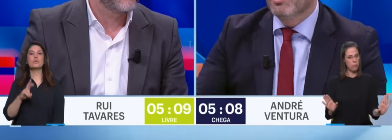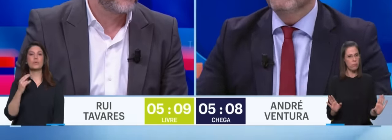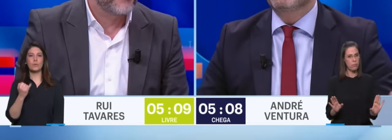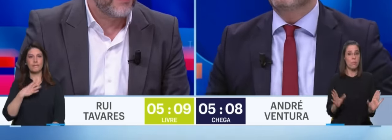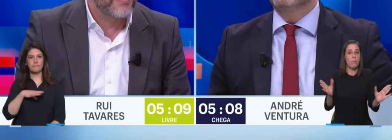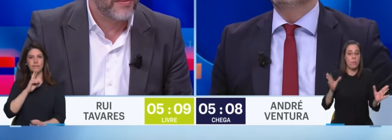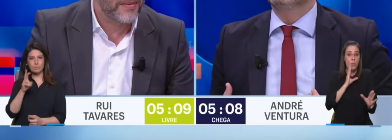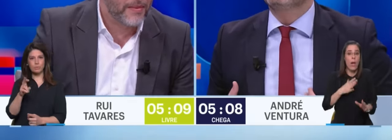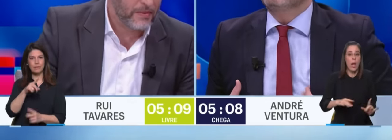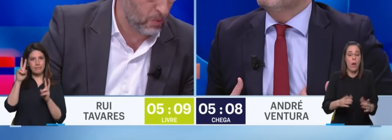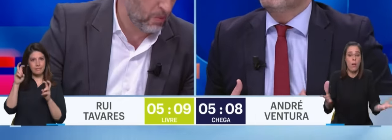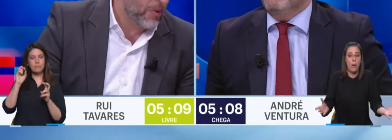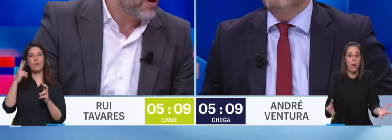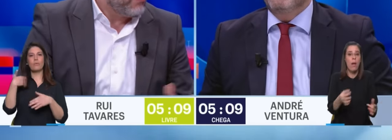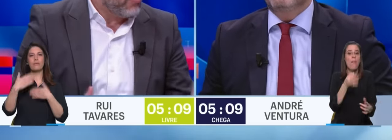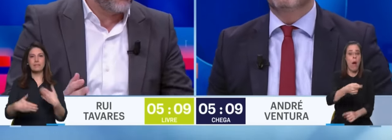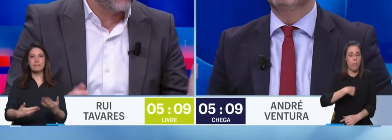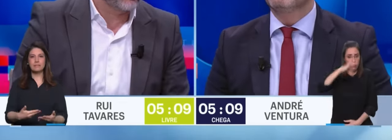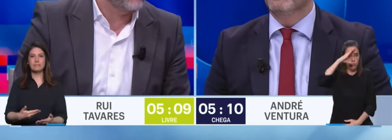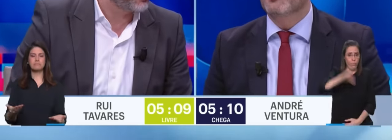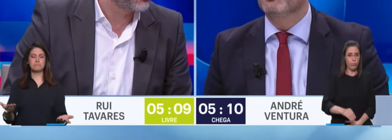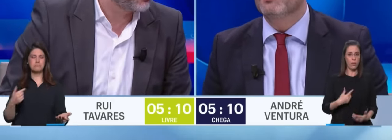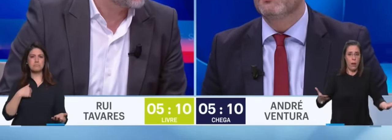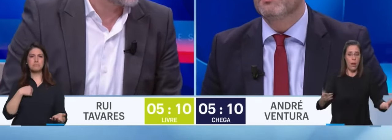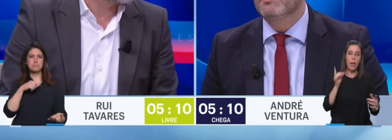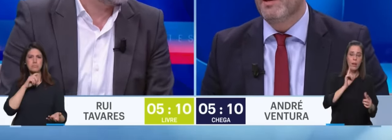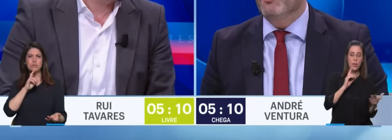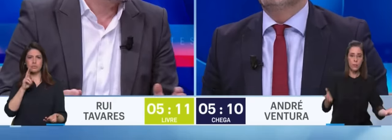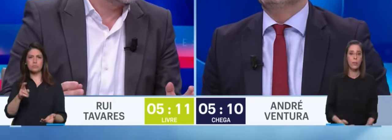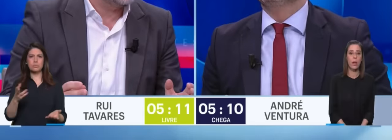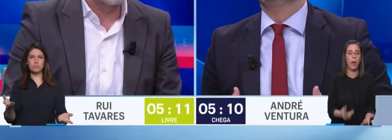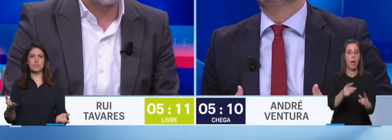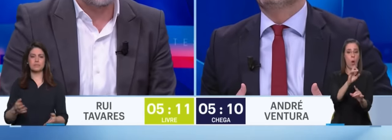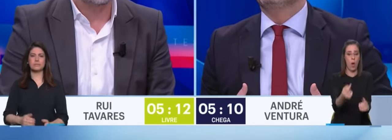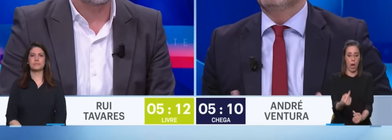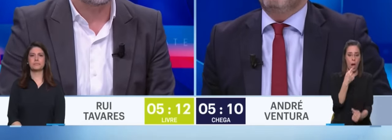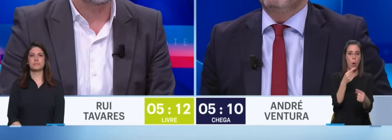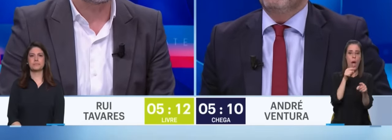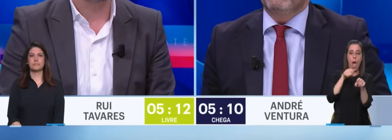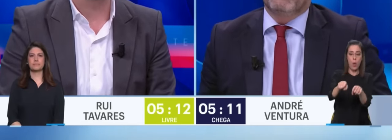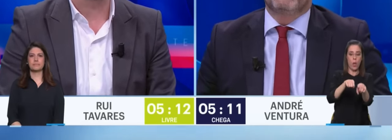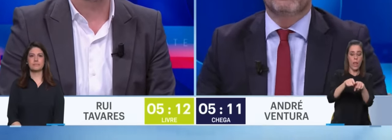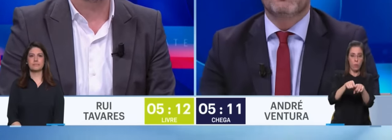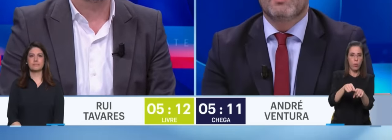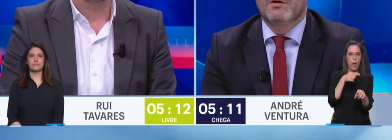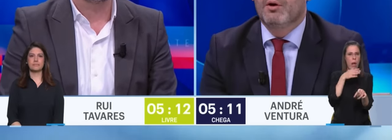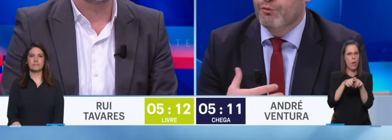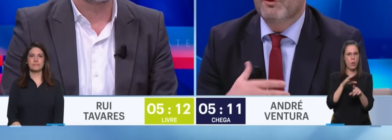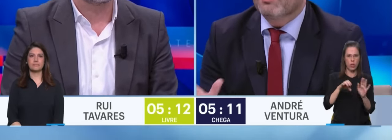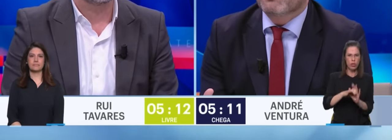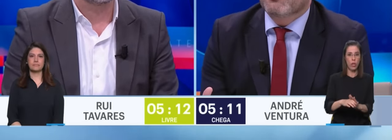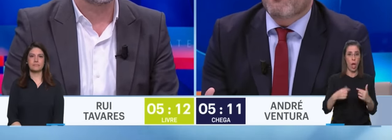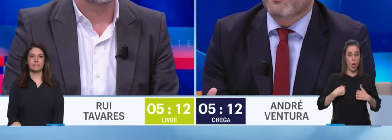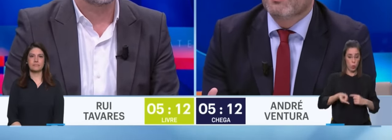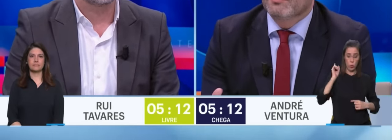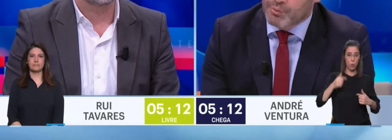ao André não sei se quer ou não porque eu não sei que caso é que ele está a falar portanto responder RAV acão o deputado do chega de ter feito isto e portanto eu não fui